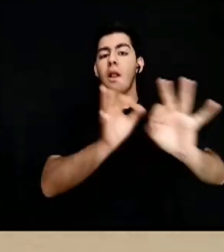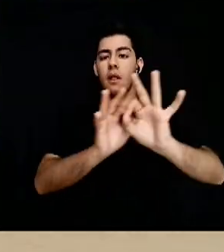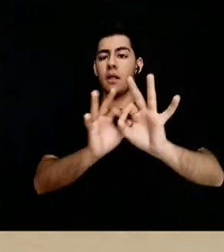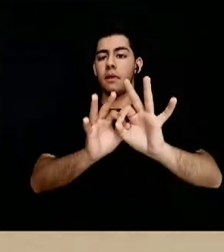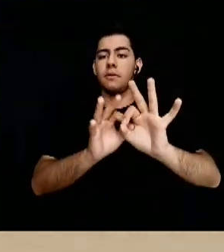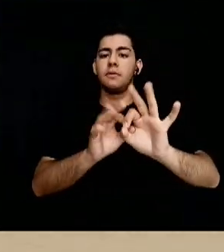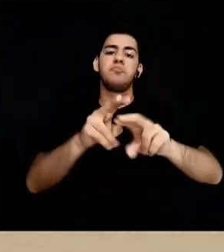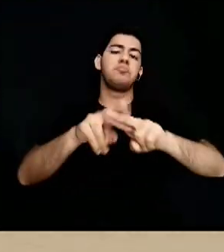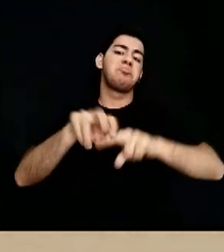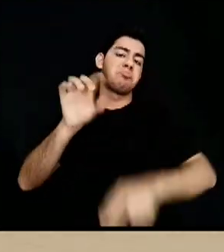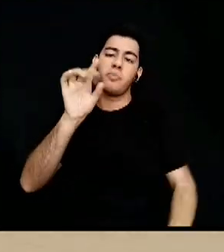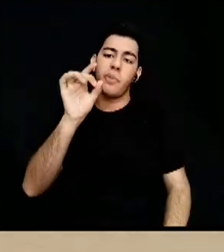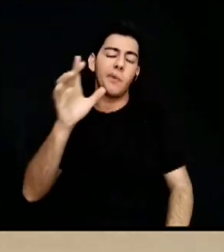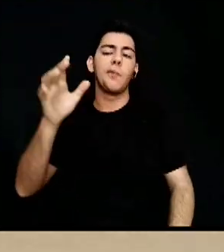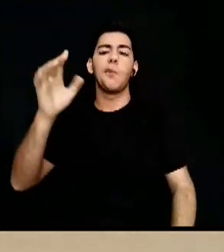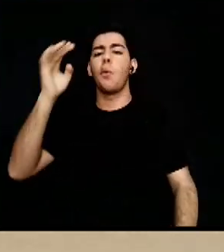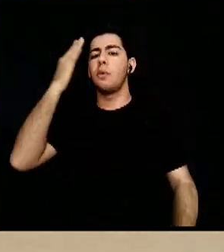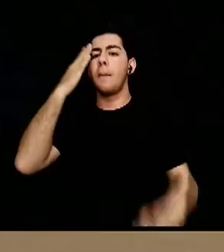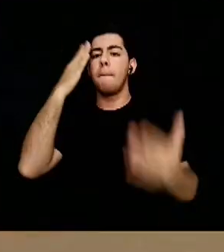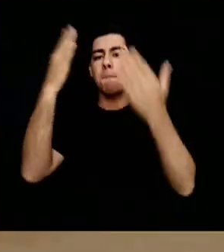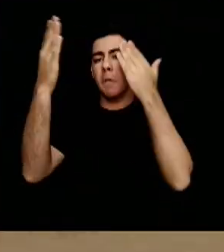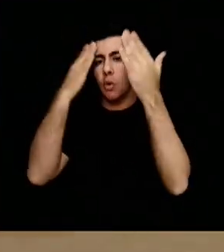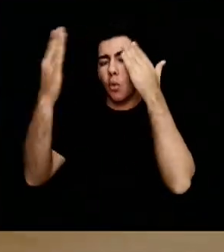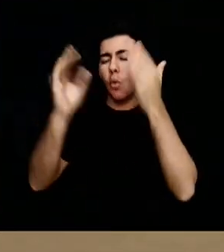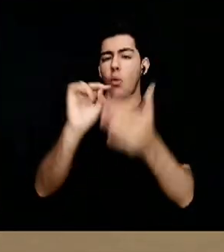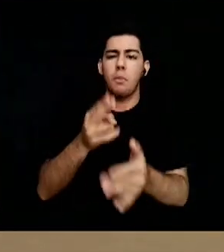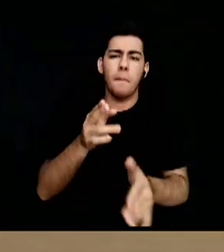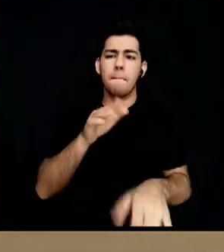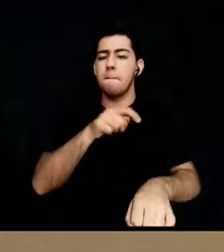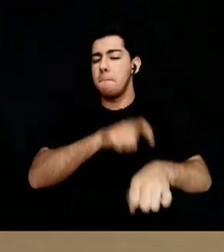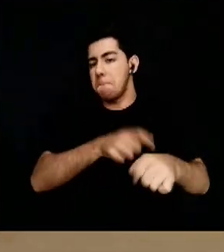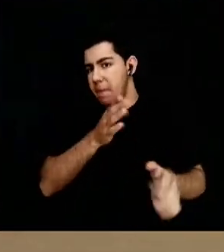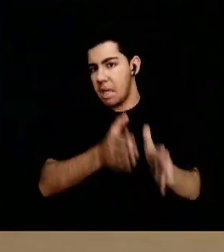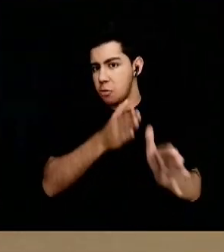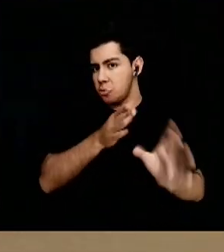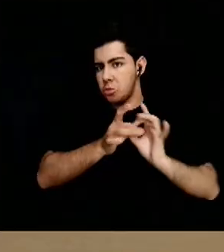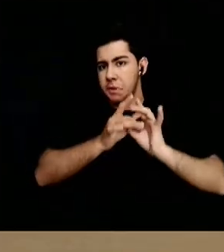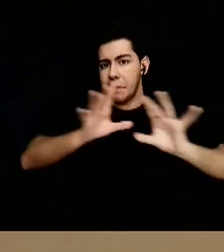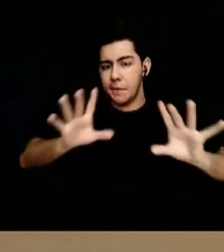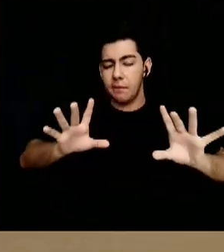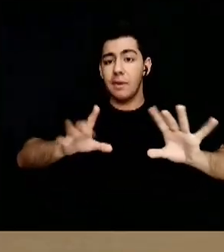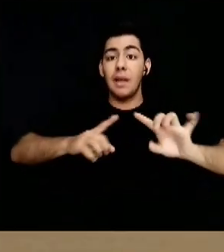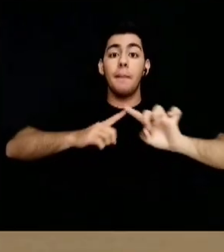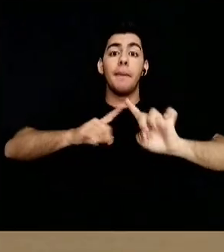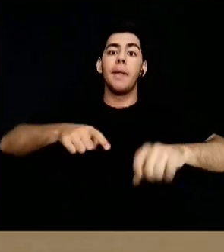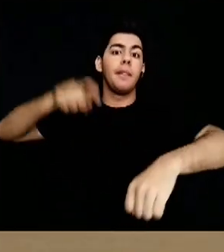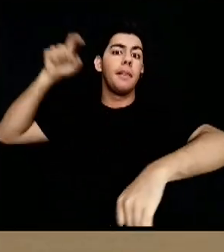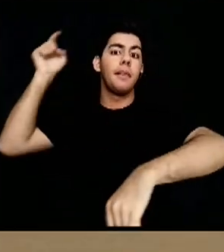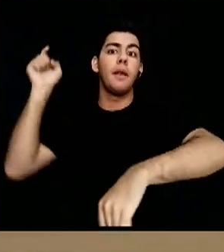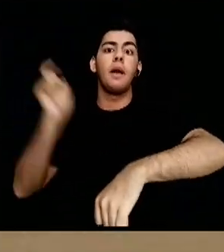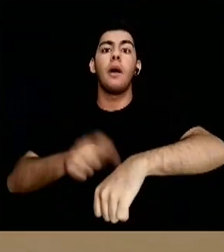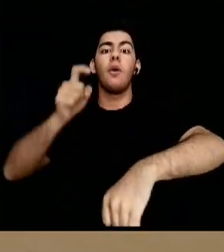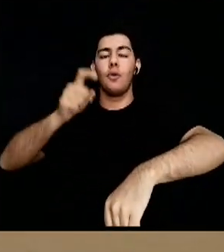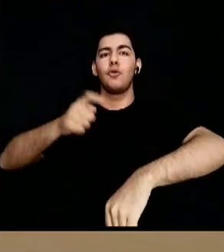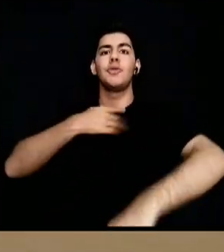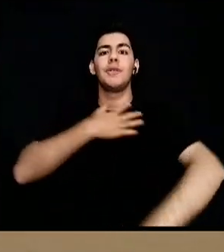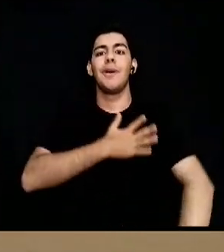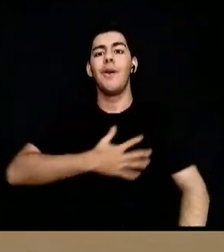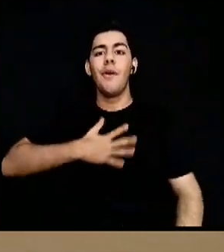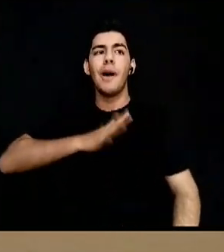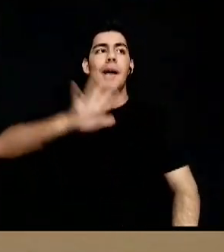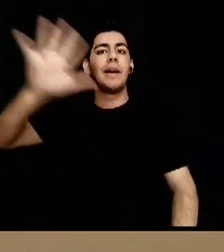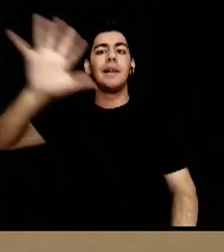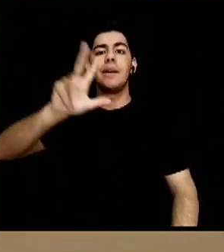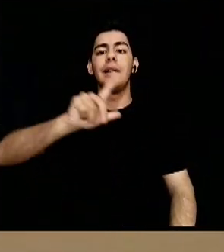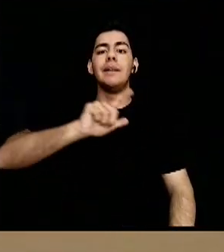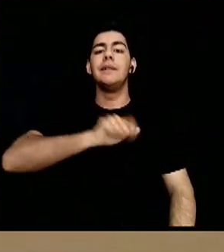mente, ocupar um tempo livre, e de repente elas tomam gosto pela coisa e vira um